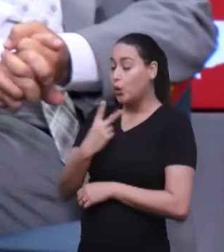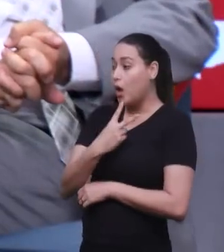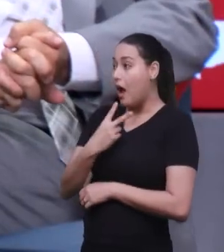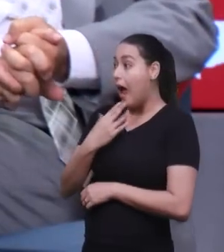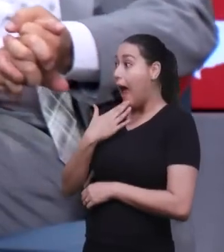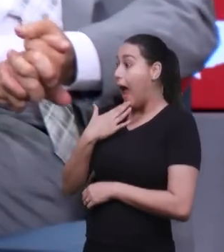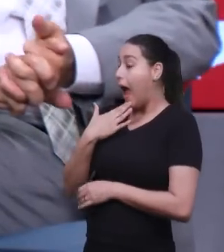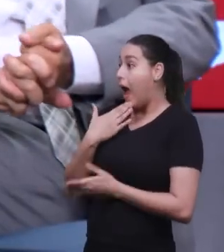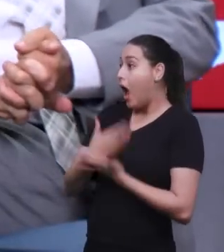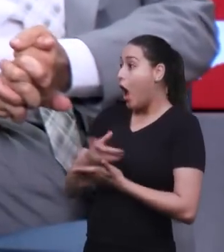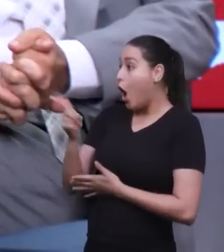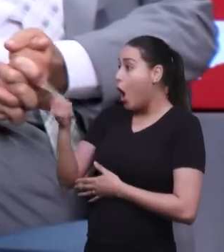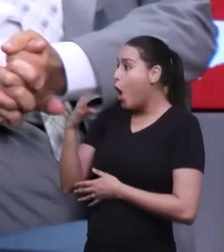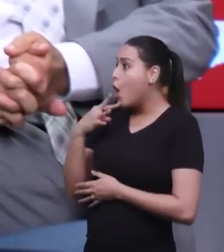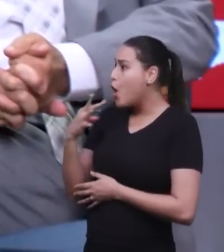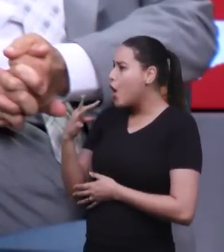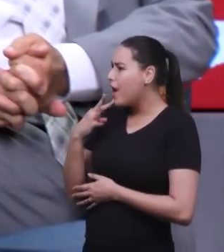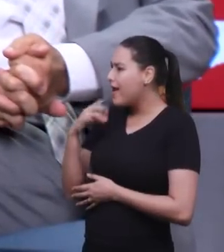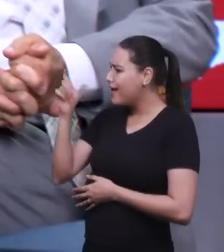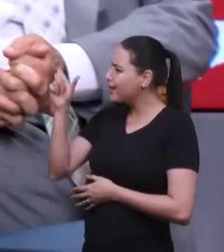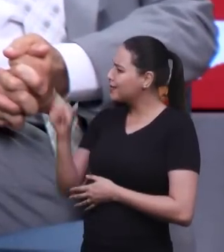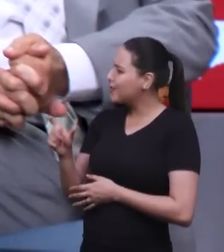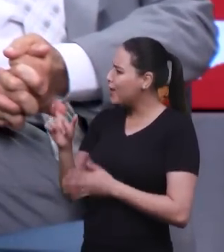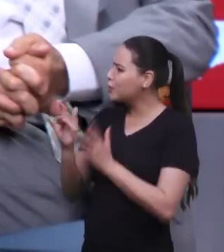eles reconheceram Jesus.